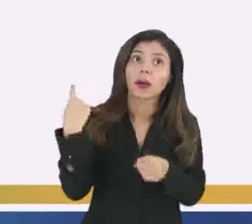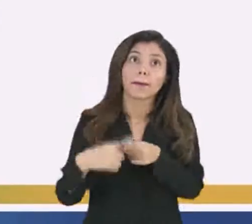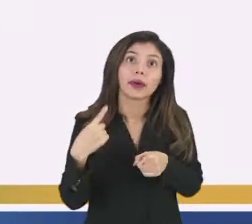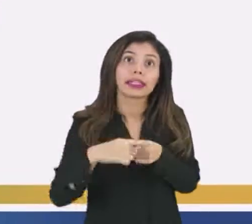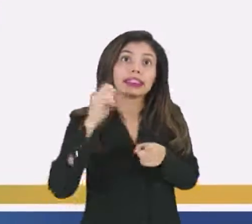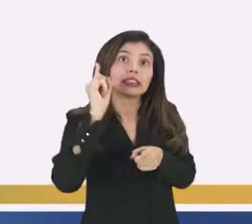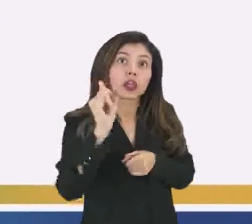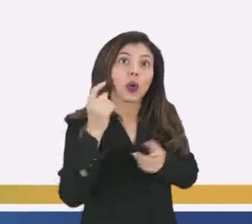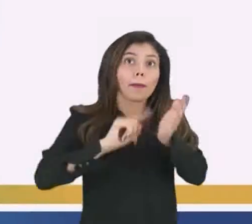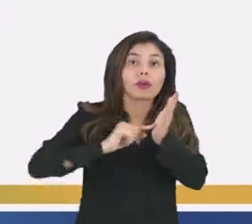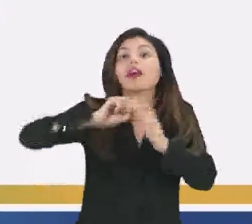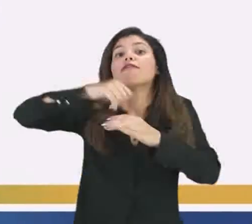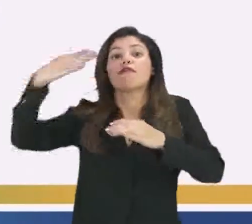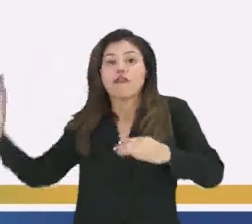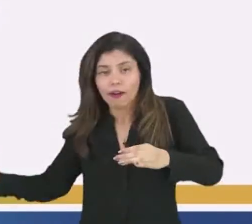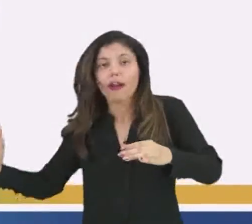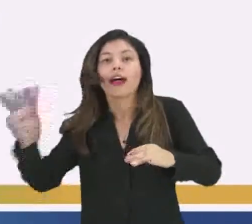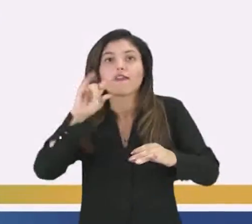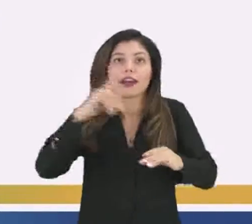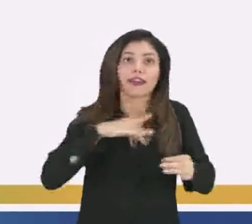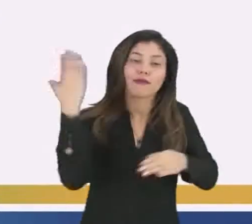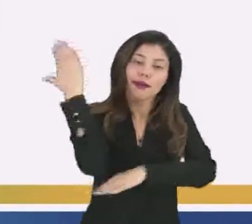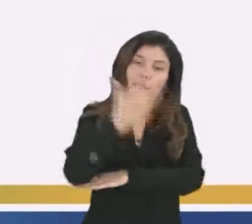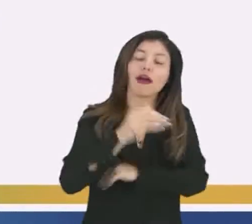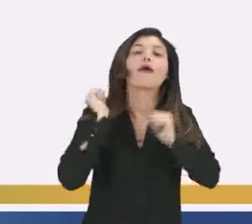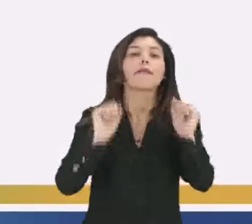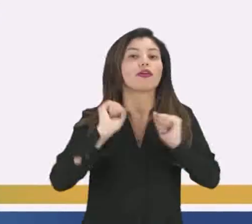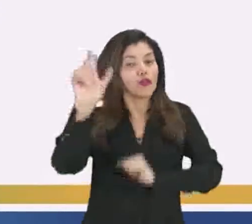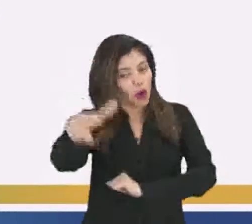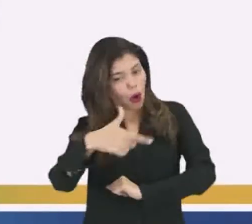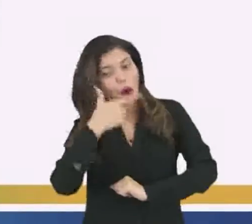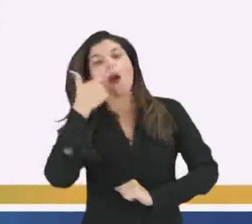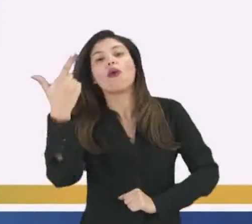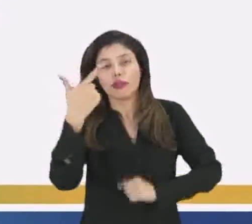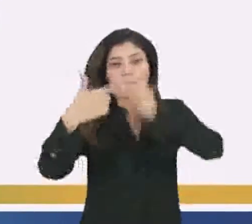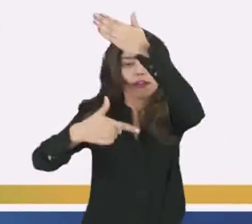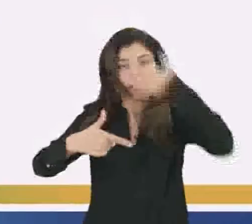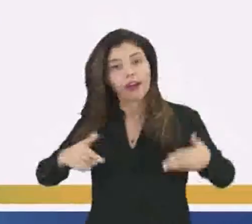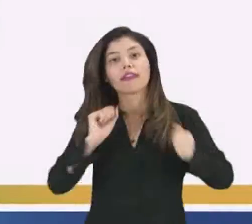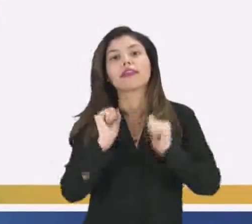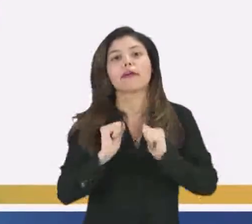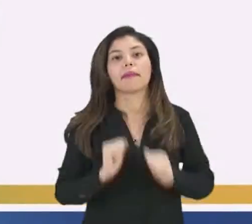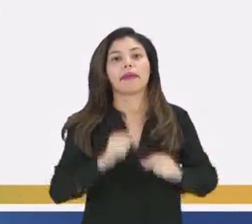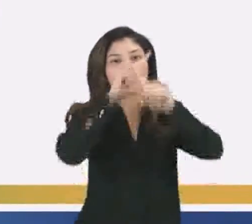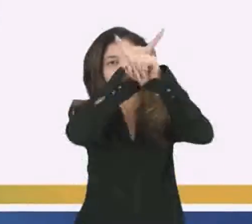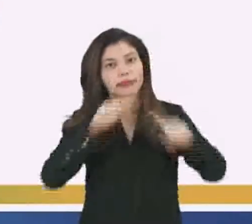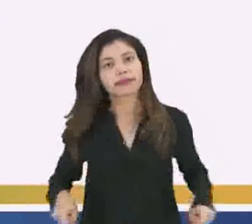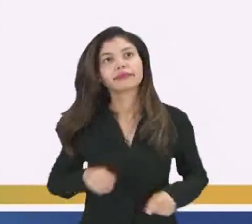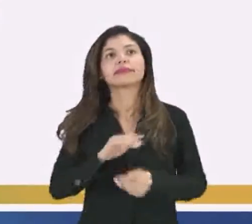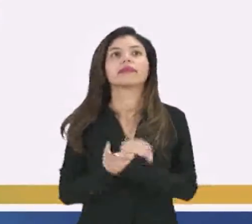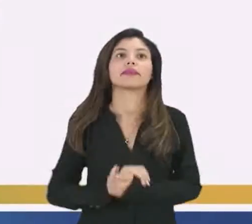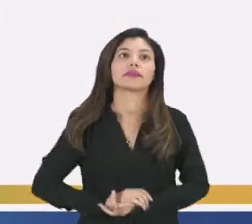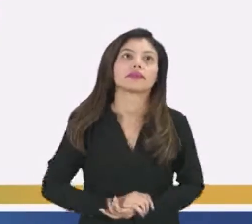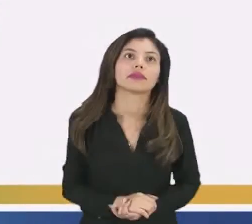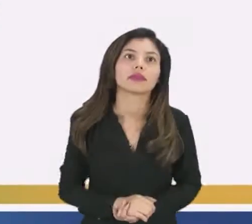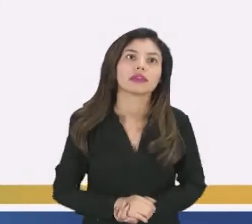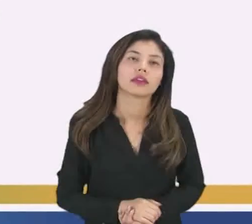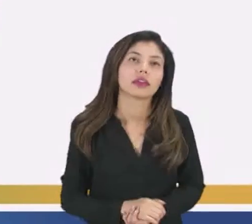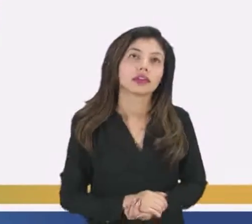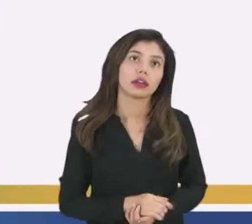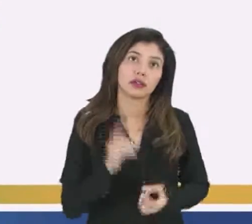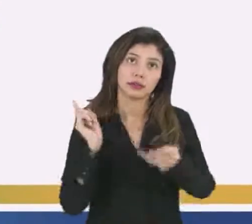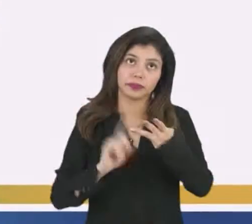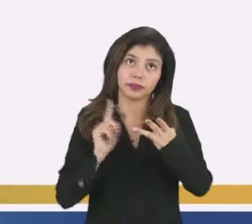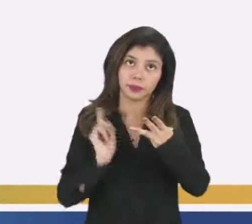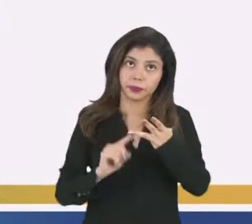se esse ponto está fora da reta, eu tenho uma reta e eu posso passar uma outra reta perpendicular, certinho? É só você analisar.